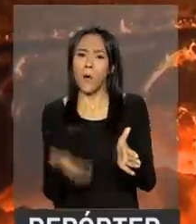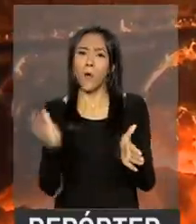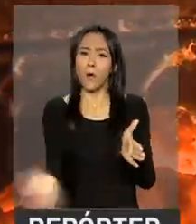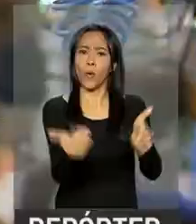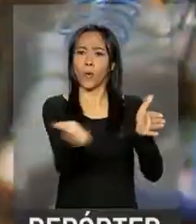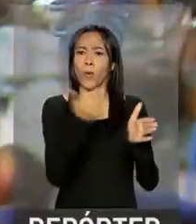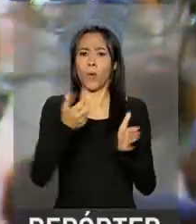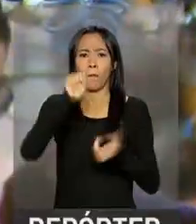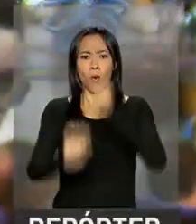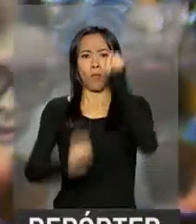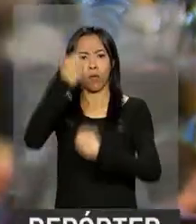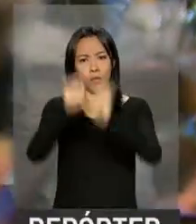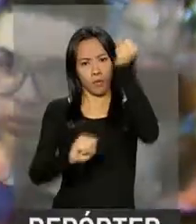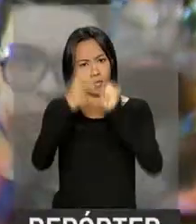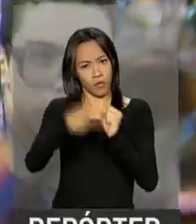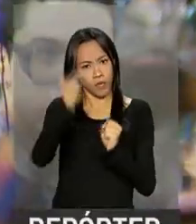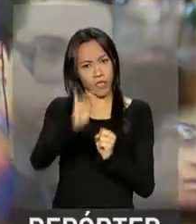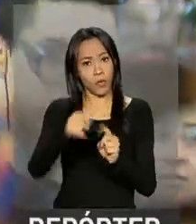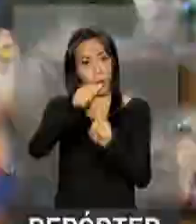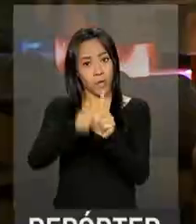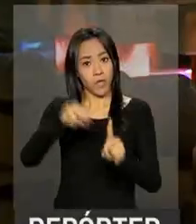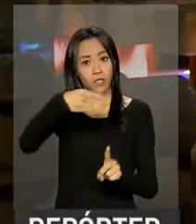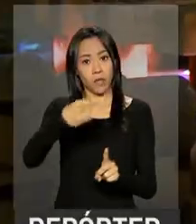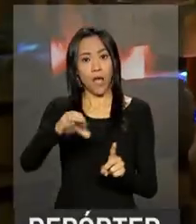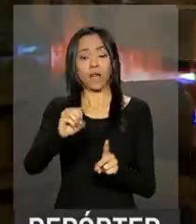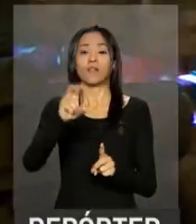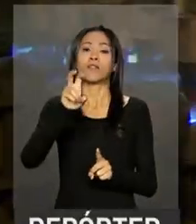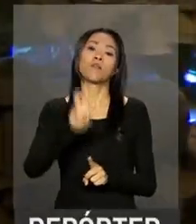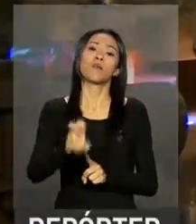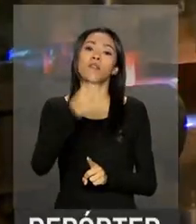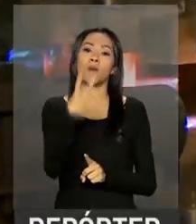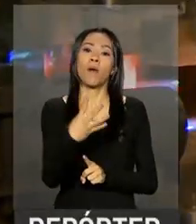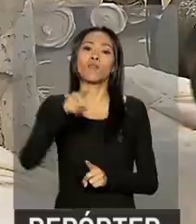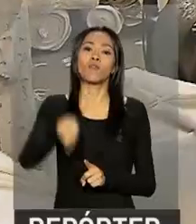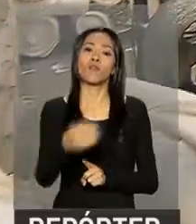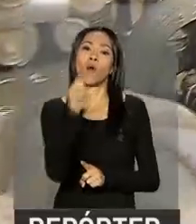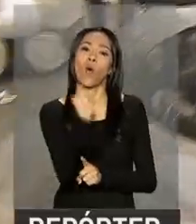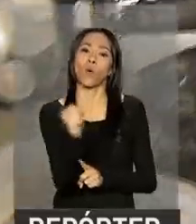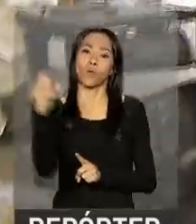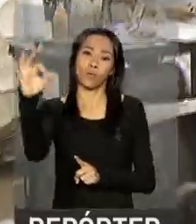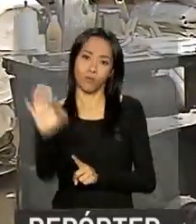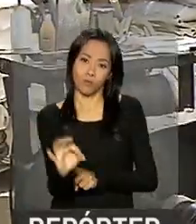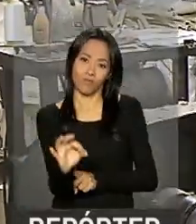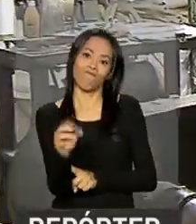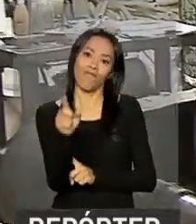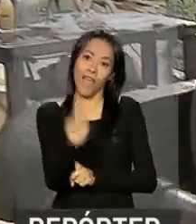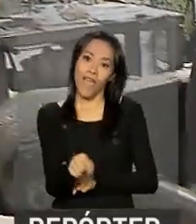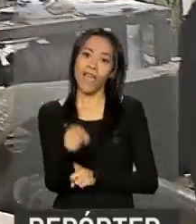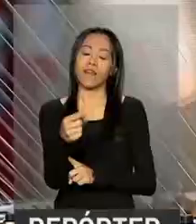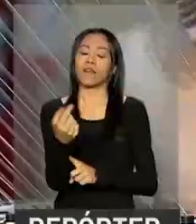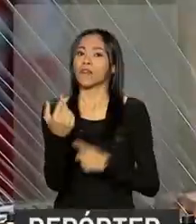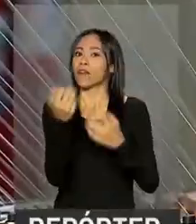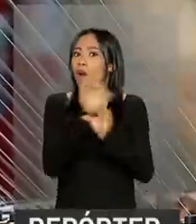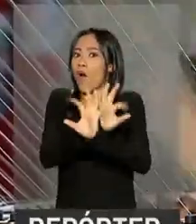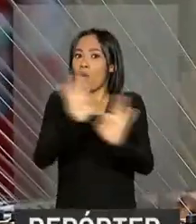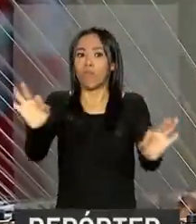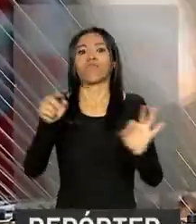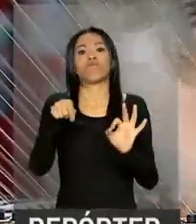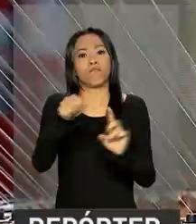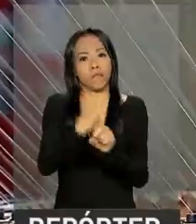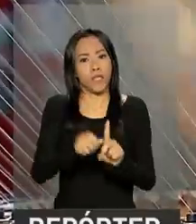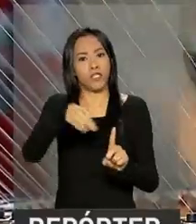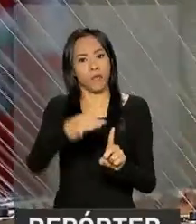país registrou em março 54,8 pontos é o maior índice para o mês de março